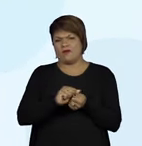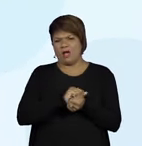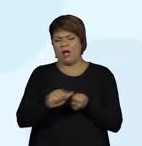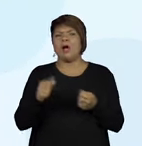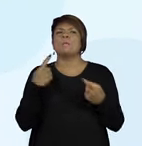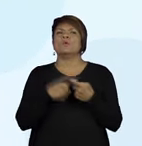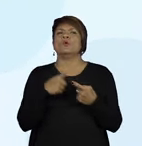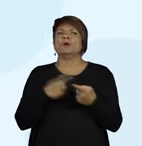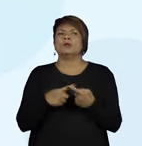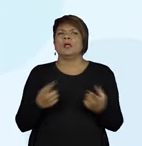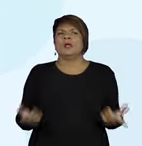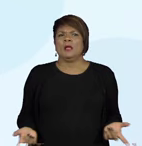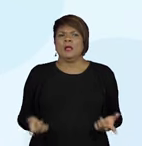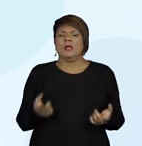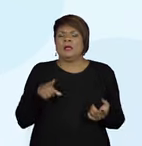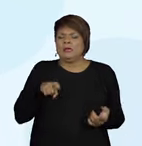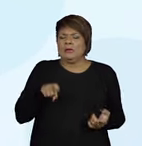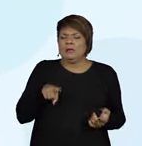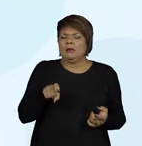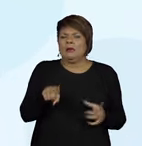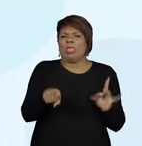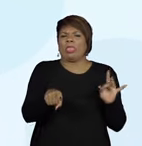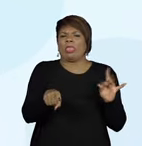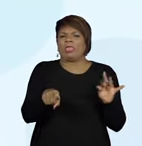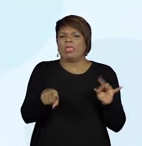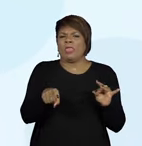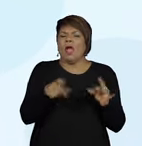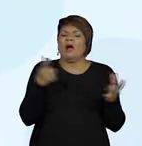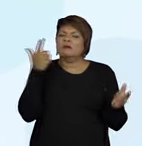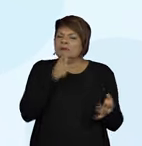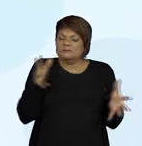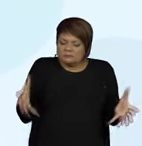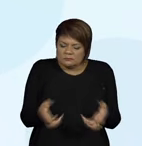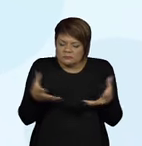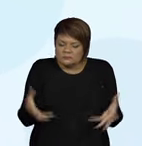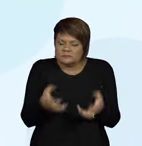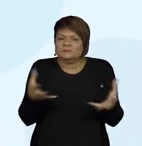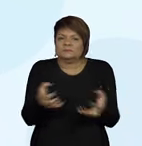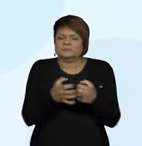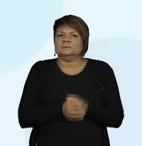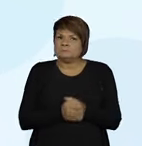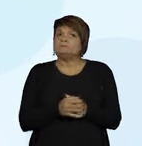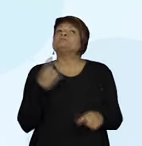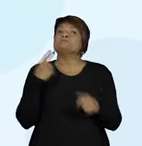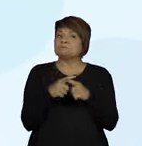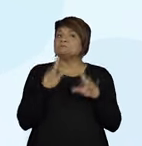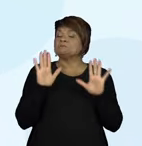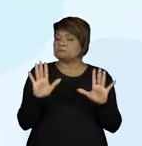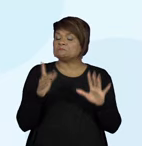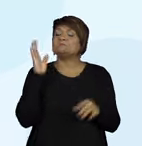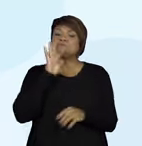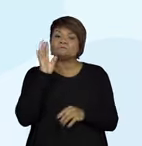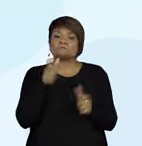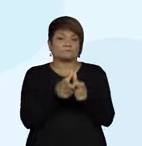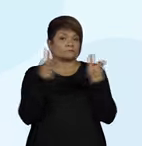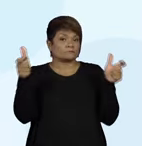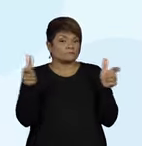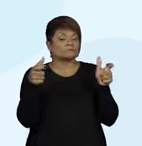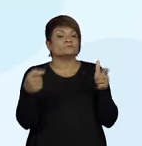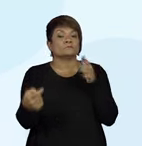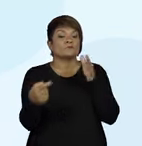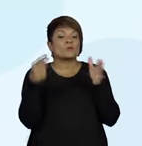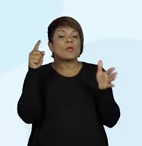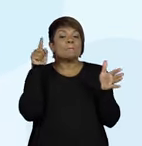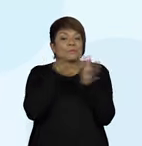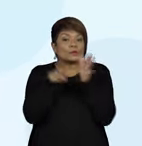as minhocas que são moles conseguem cavar a terra? O mais legal é que a maioria das perguntas foi enviada por